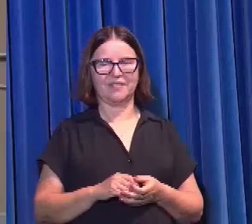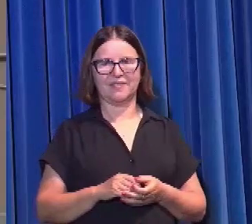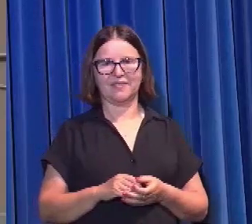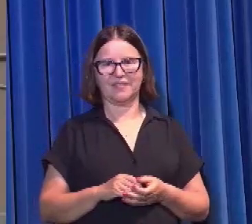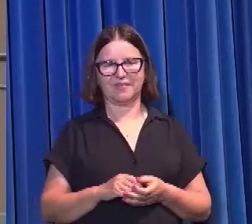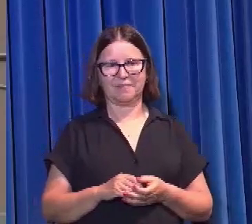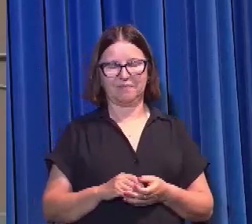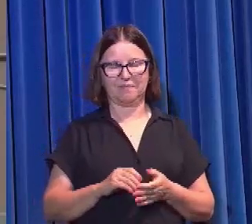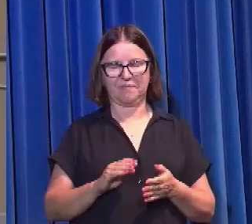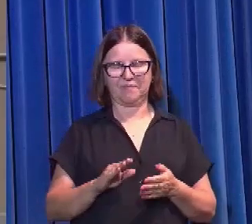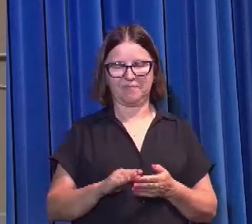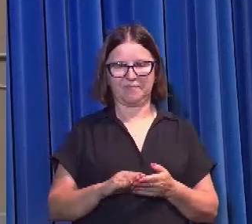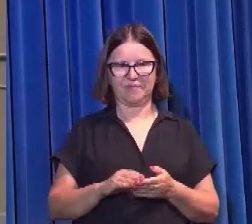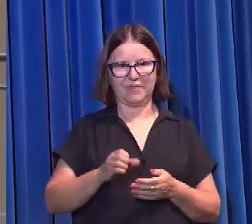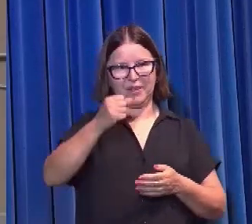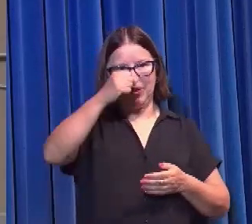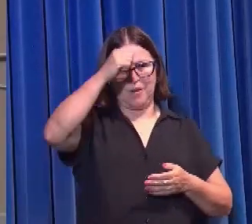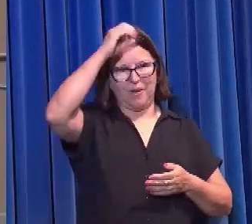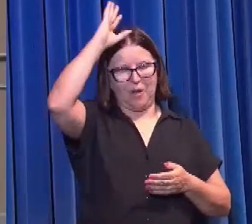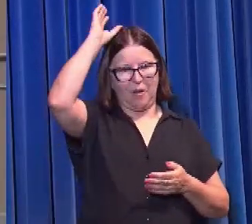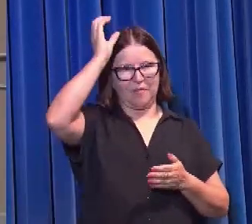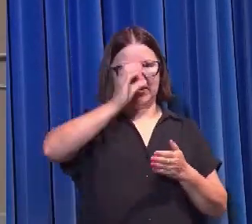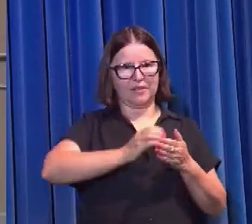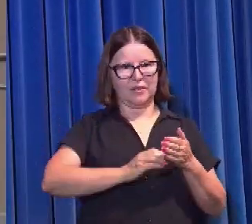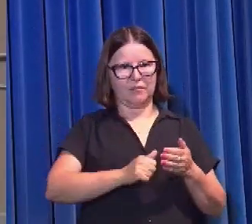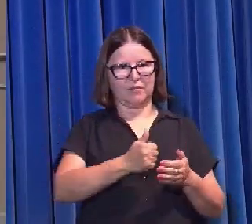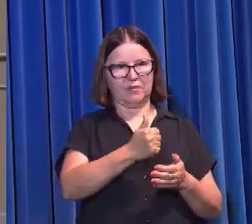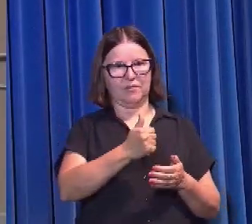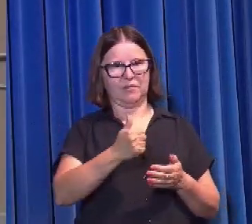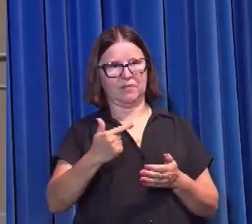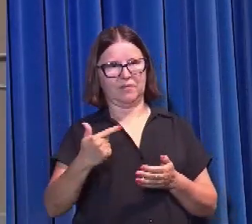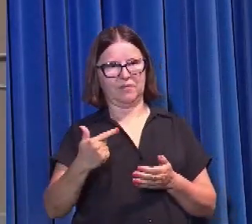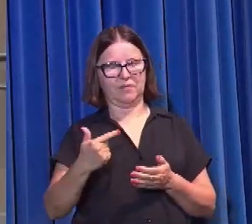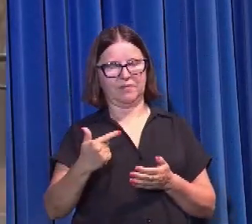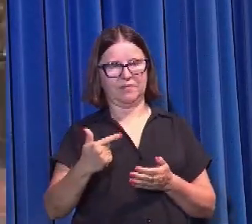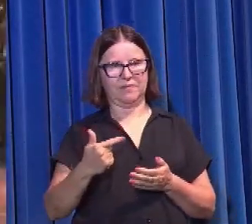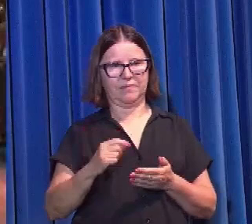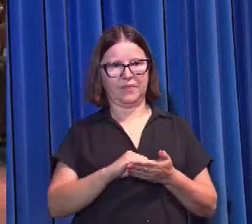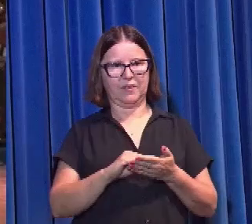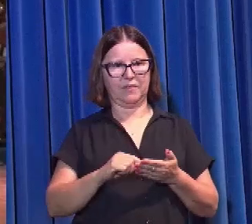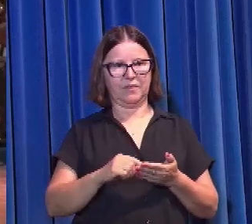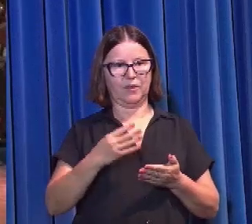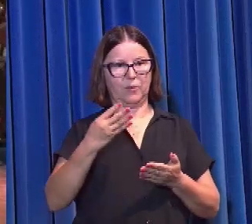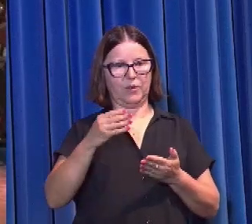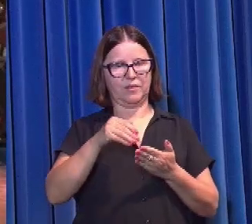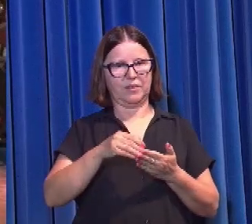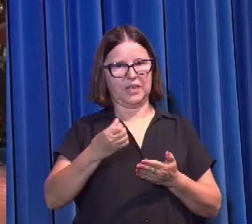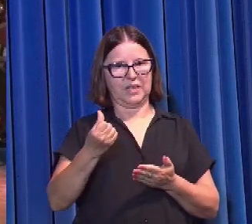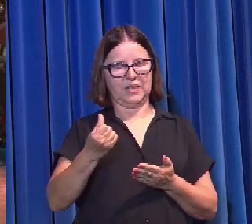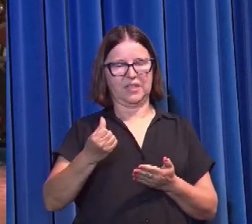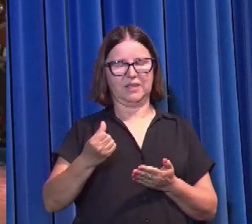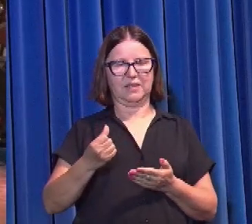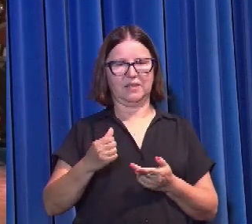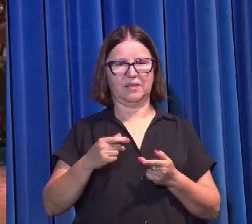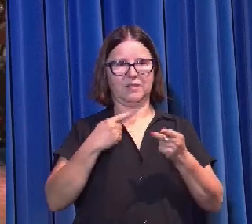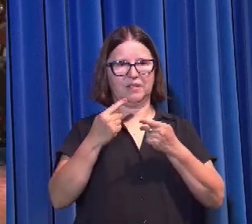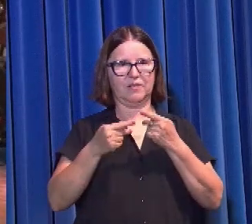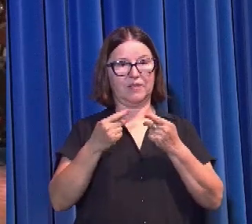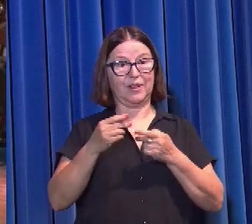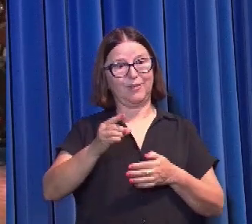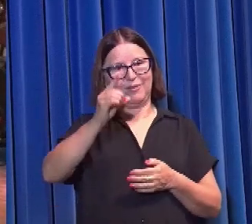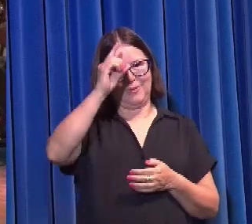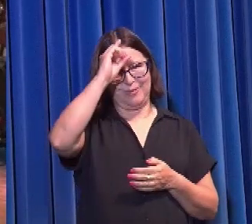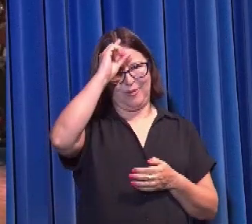Olha o que diz Romanos, capítulo 12, versículo 4 a 6, sobre os